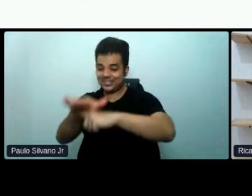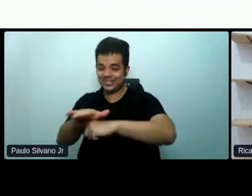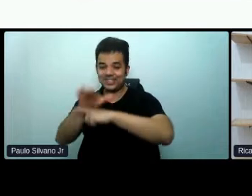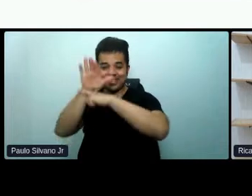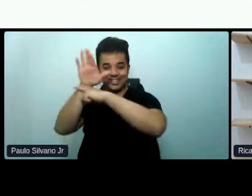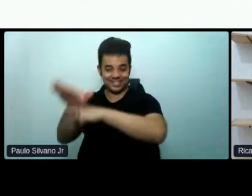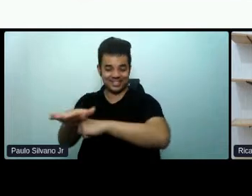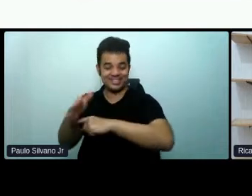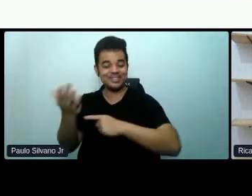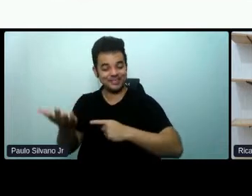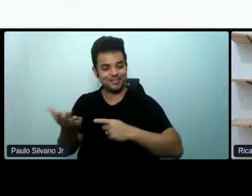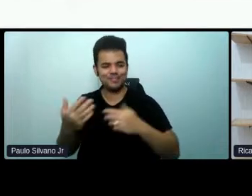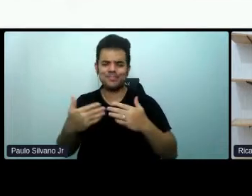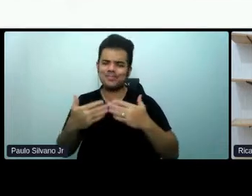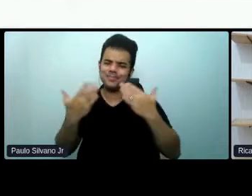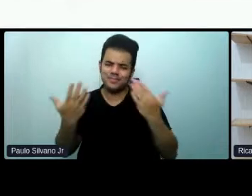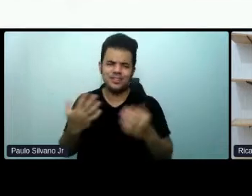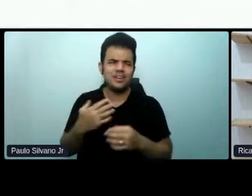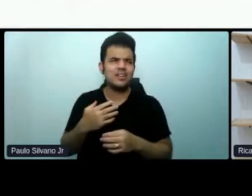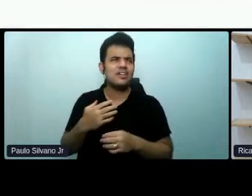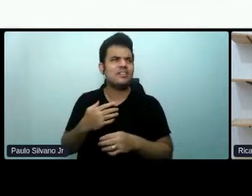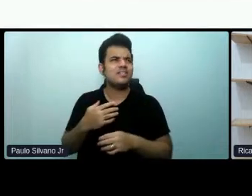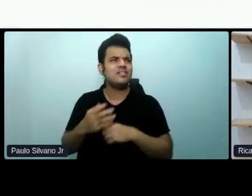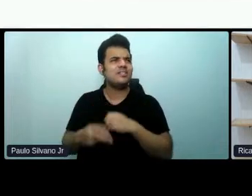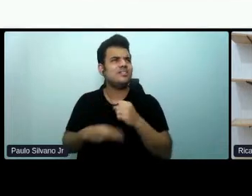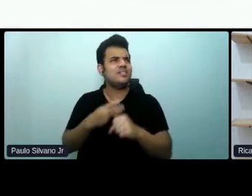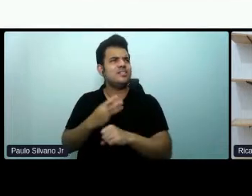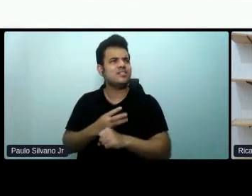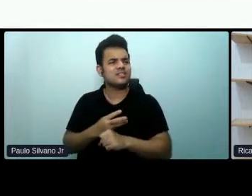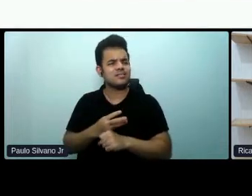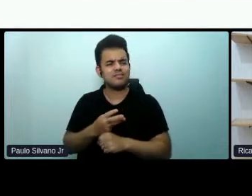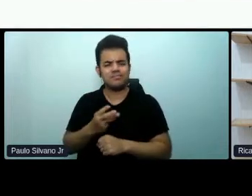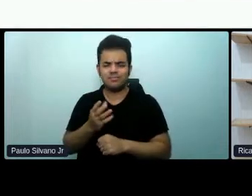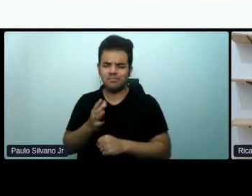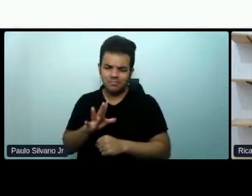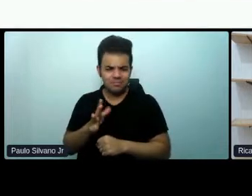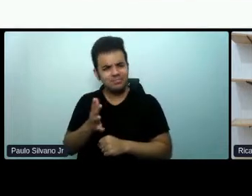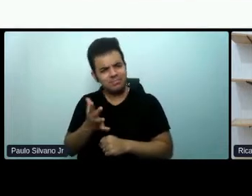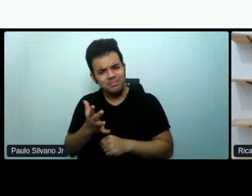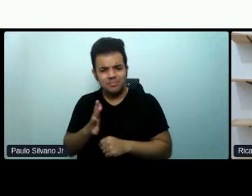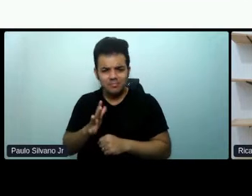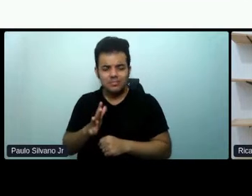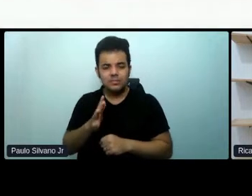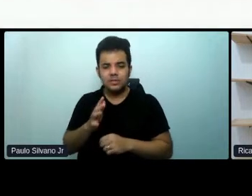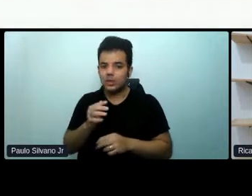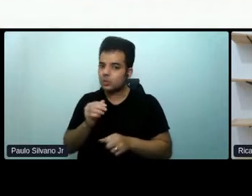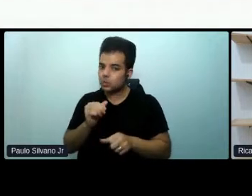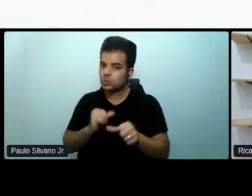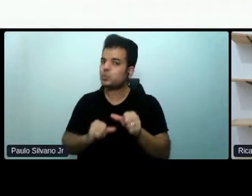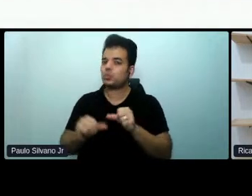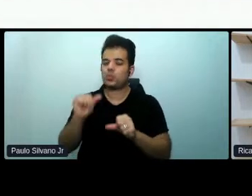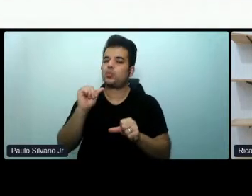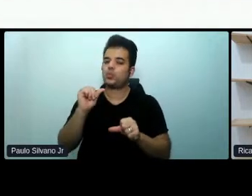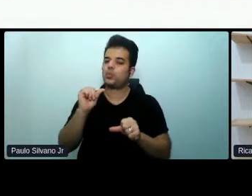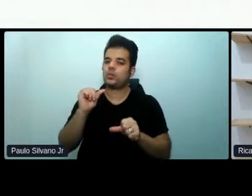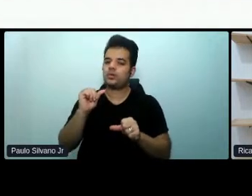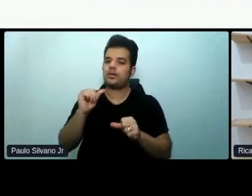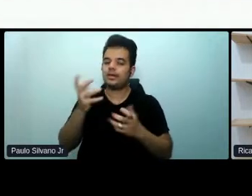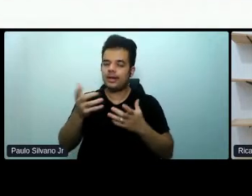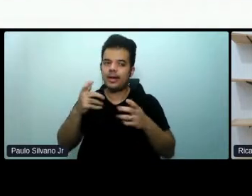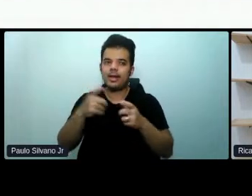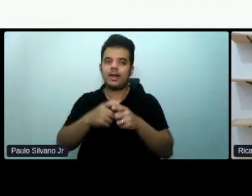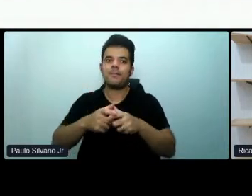então, mas já faz uns 3 anos aí que eu resolvi mudar um pouco, né? Resolvi